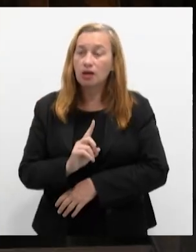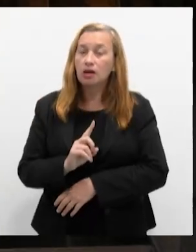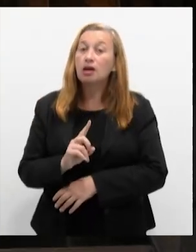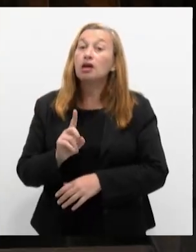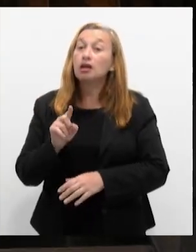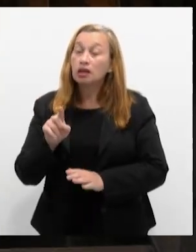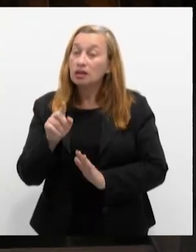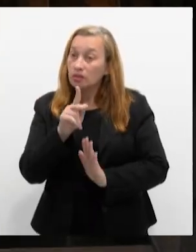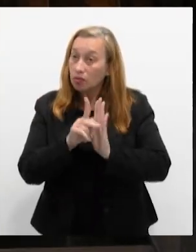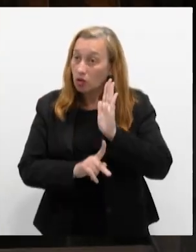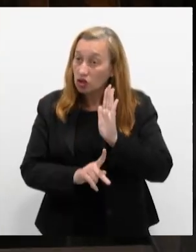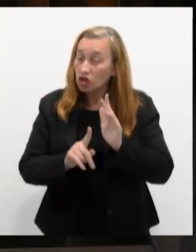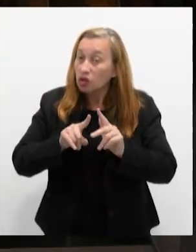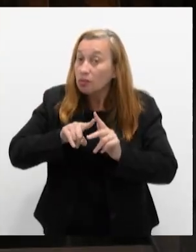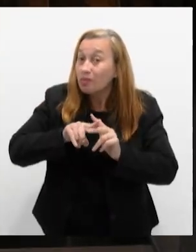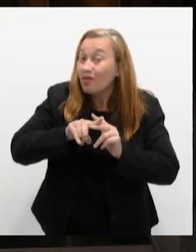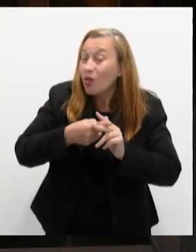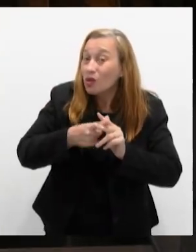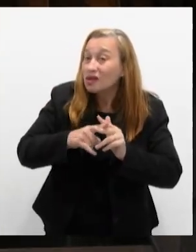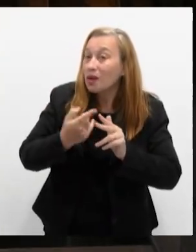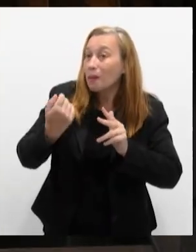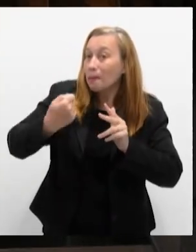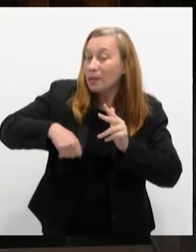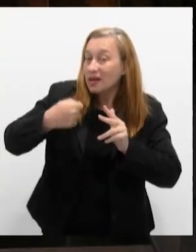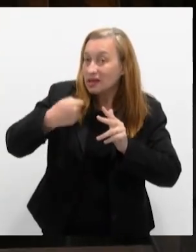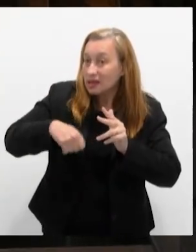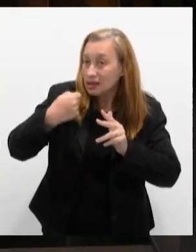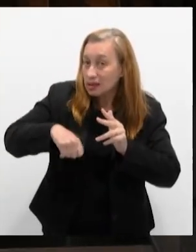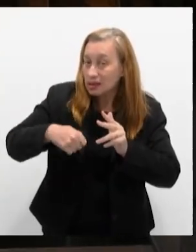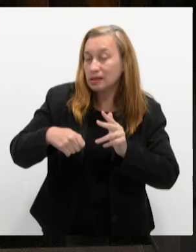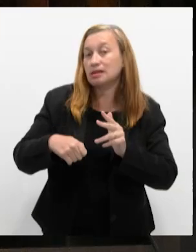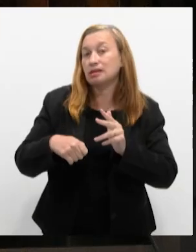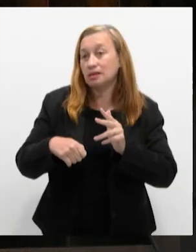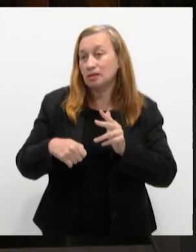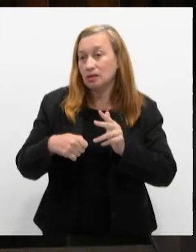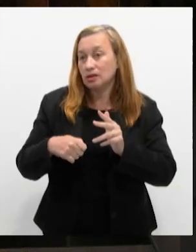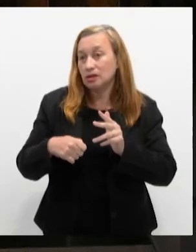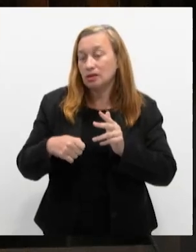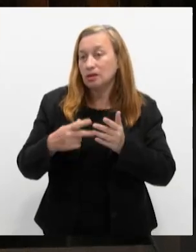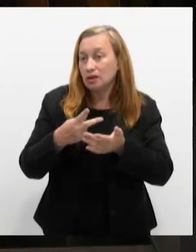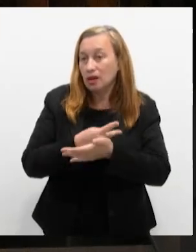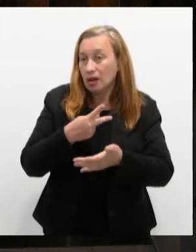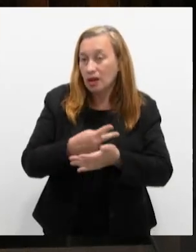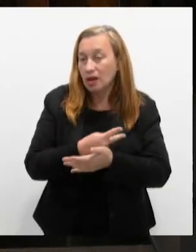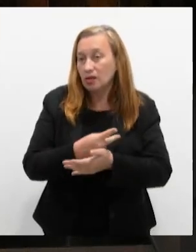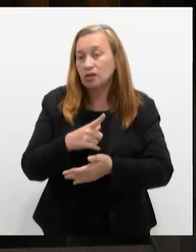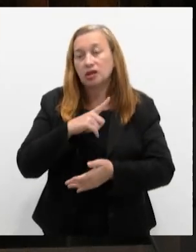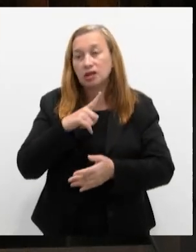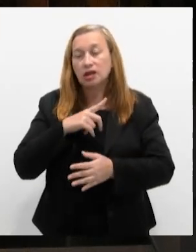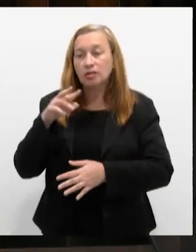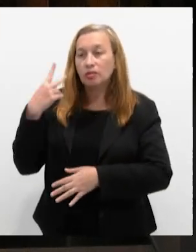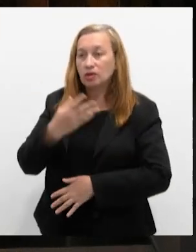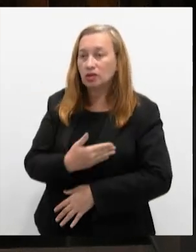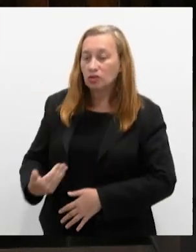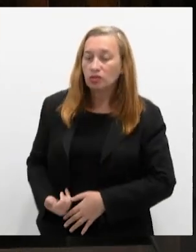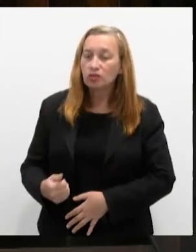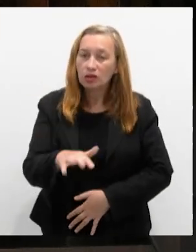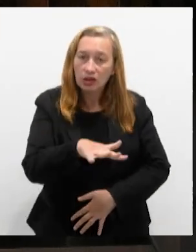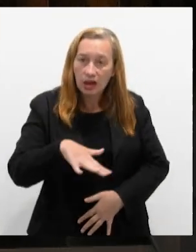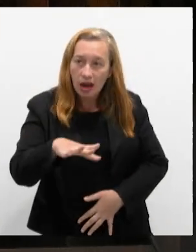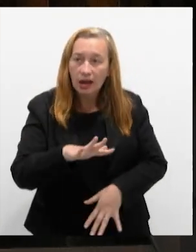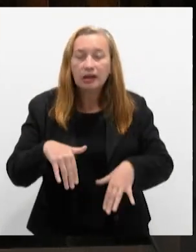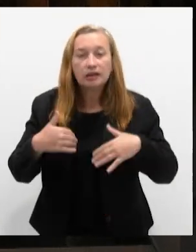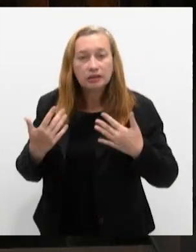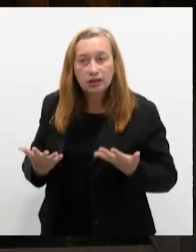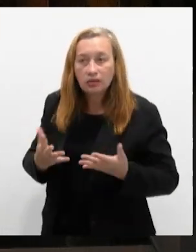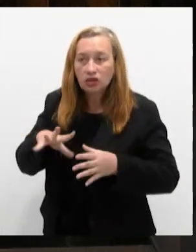projeto, corrigir omissões e distorções que estão em curso hoje nas políticas públicas dessas áreas. Então, a